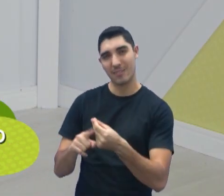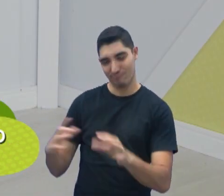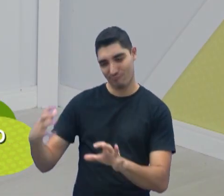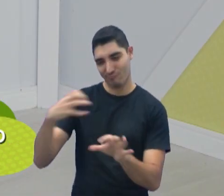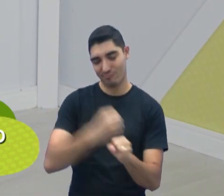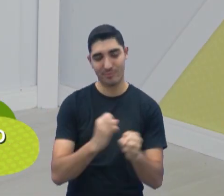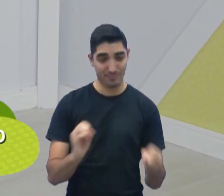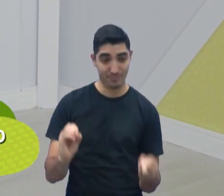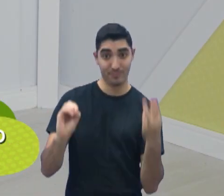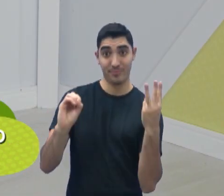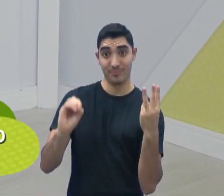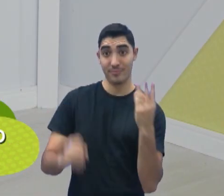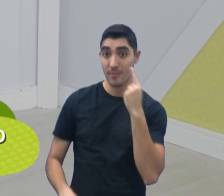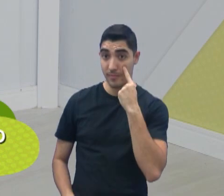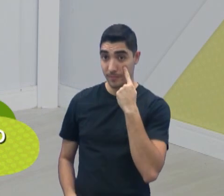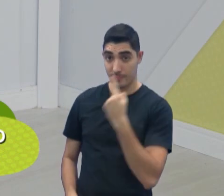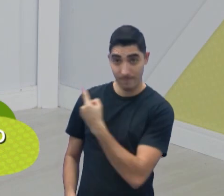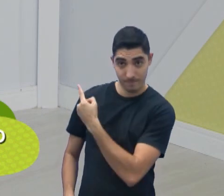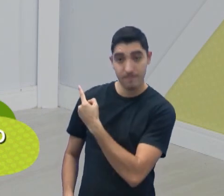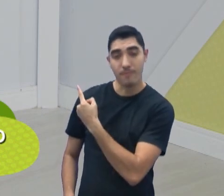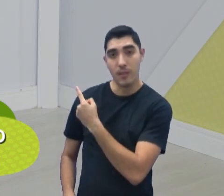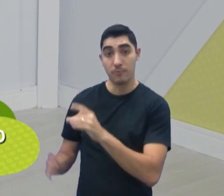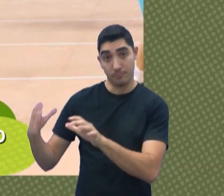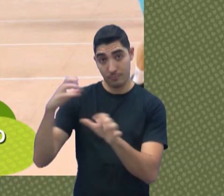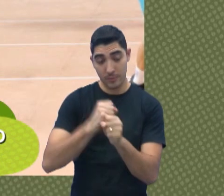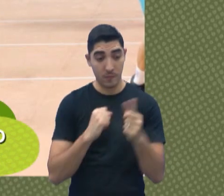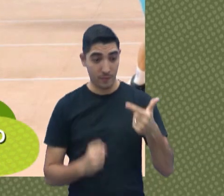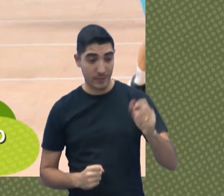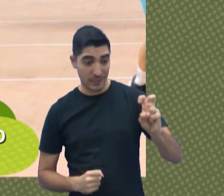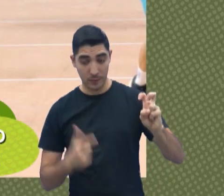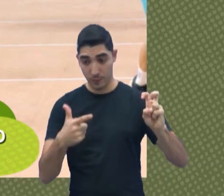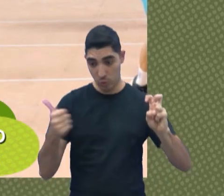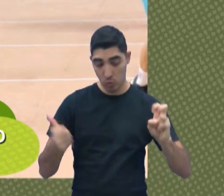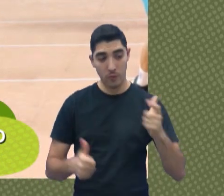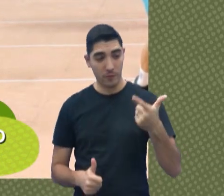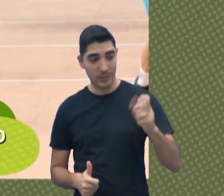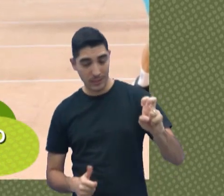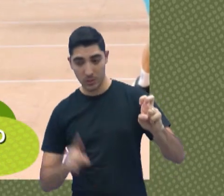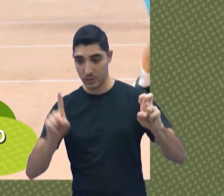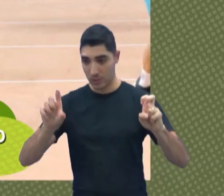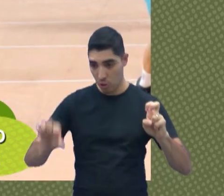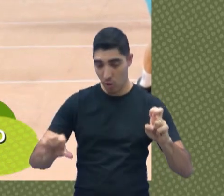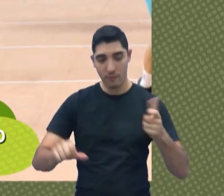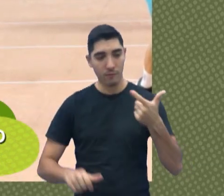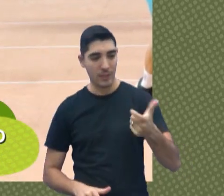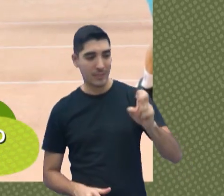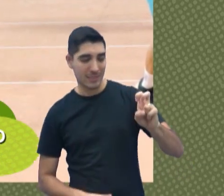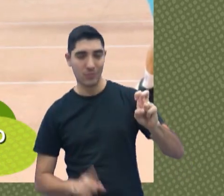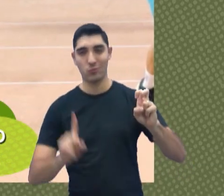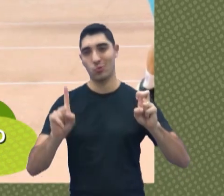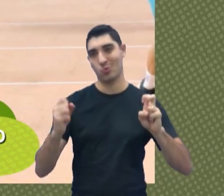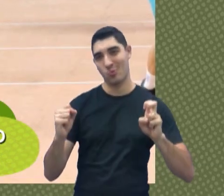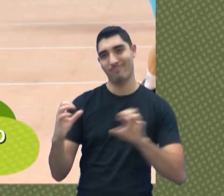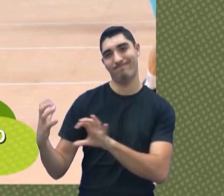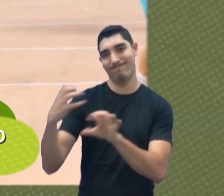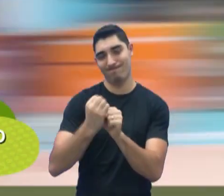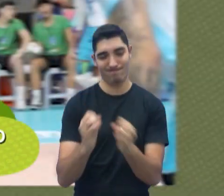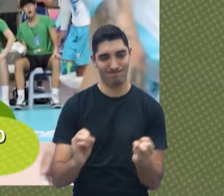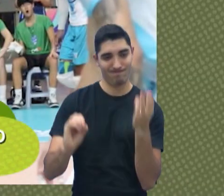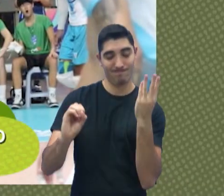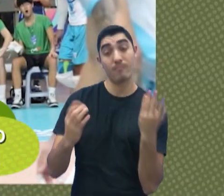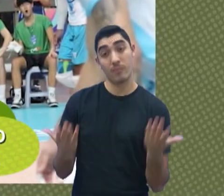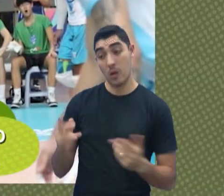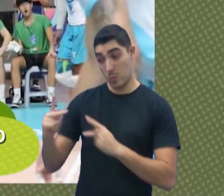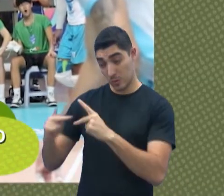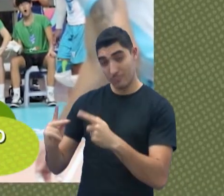Você está vendo as fotos aí do jogo, com parciais de 25-21, 25-19 e 25-18. Com o resultado, São José se mantém na